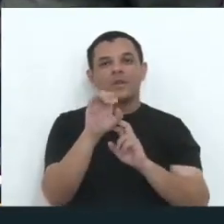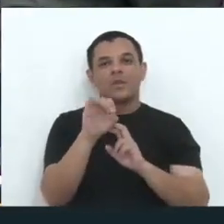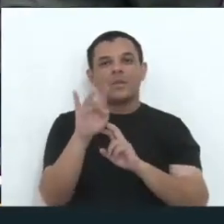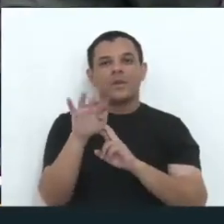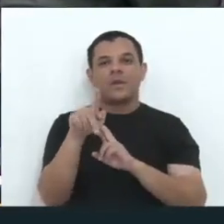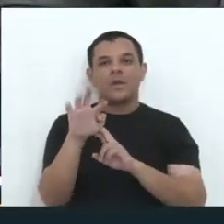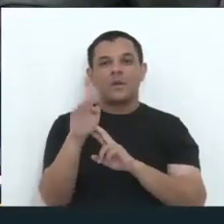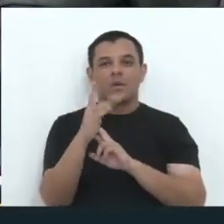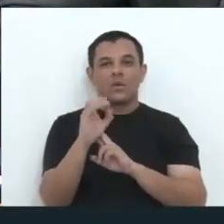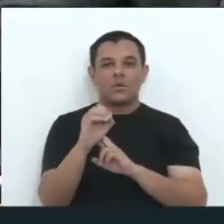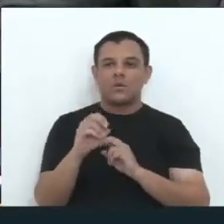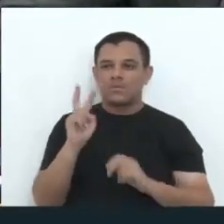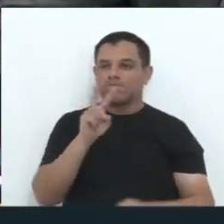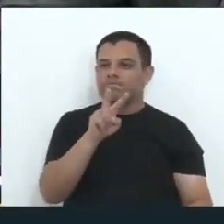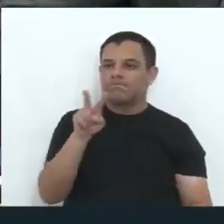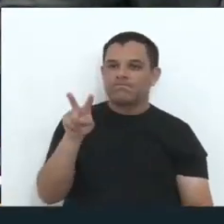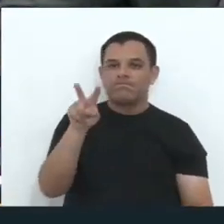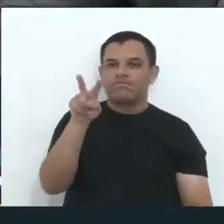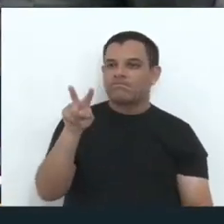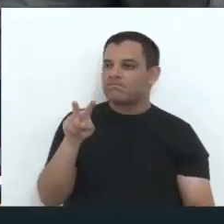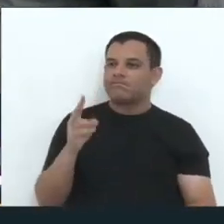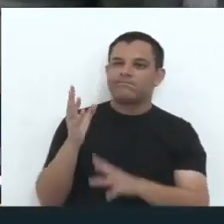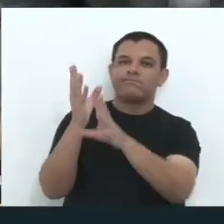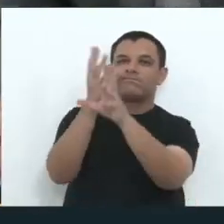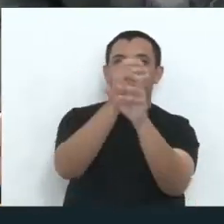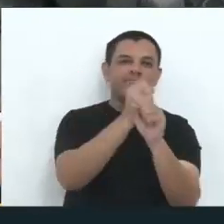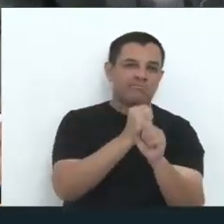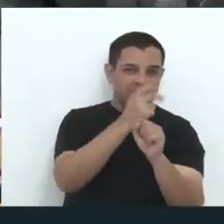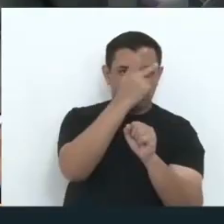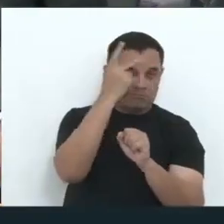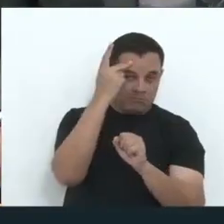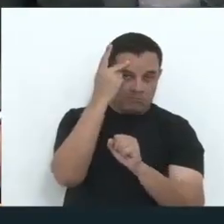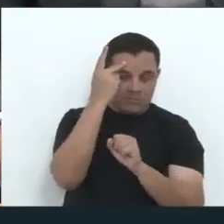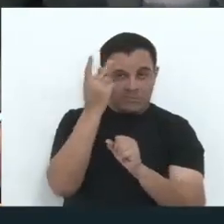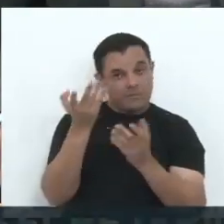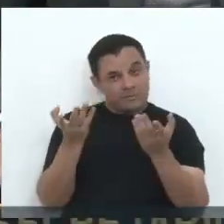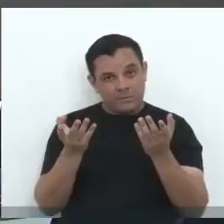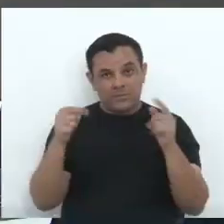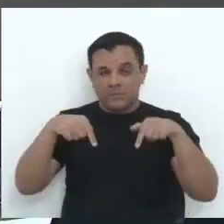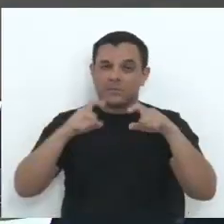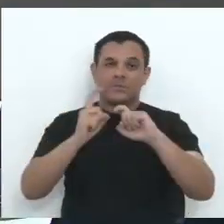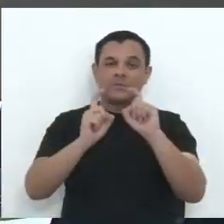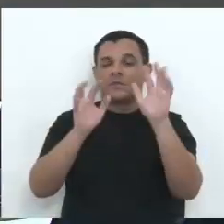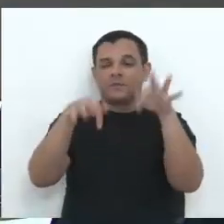visualmente não há quórum, dou por encerrada a presente sessão.